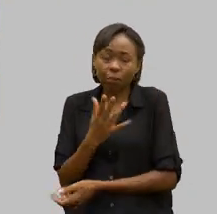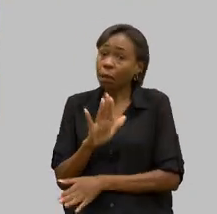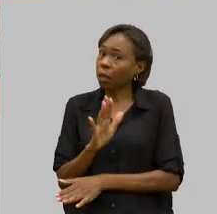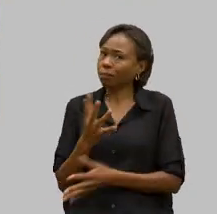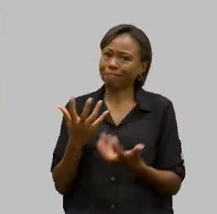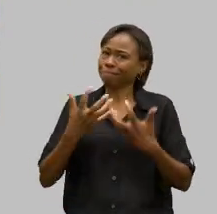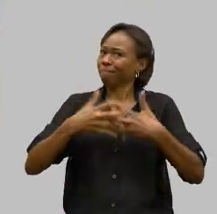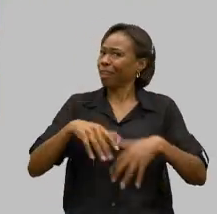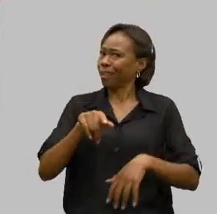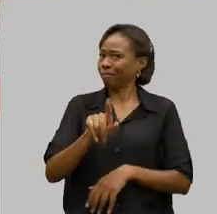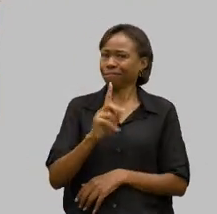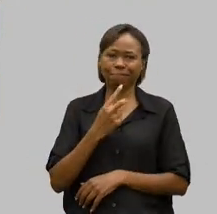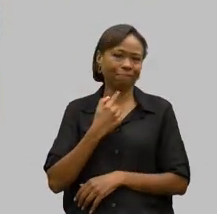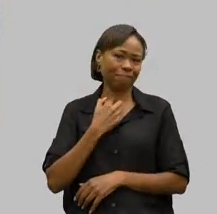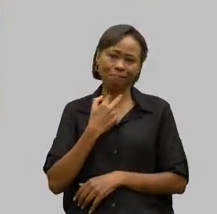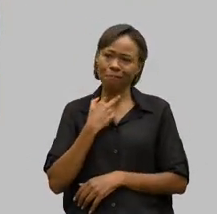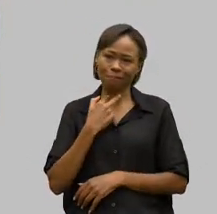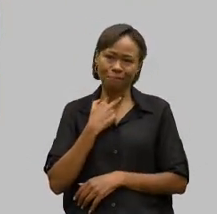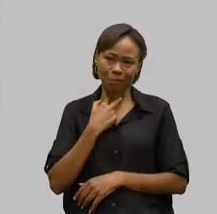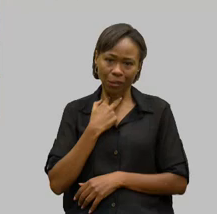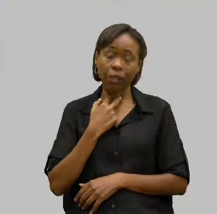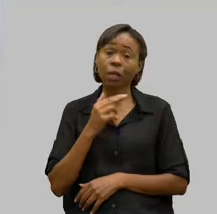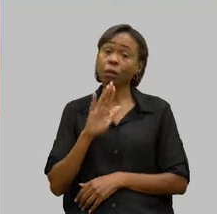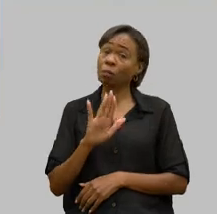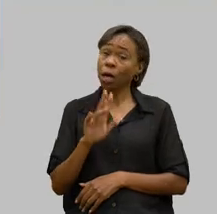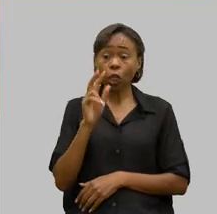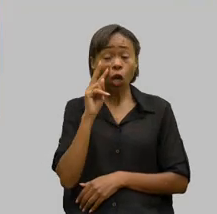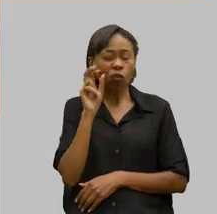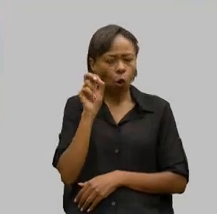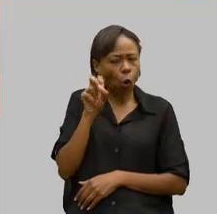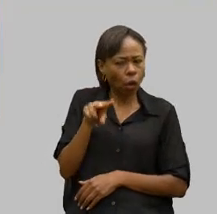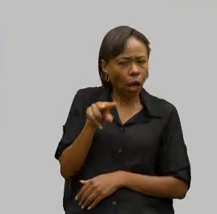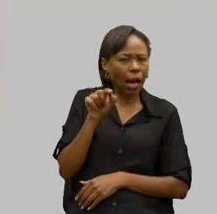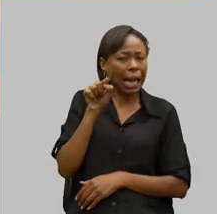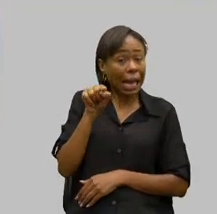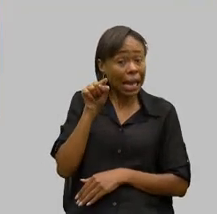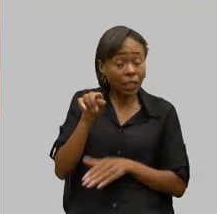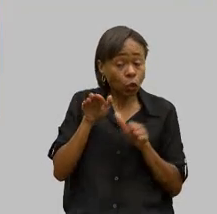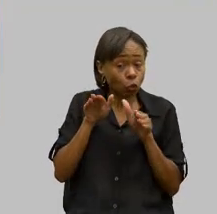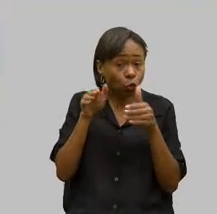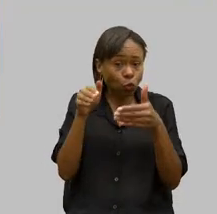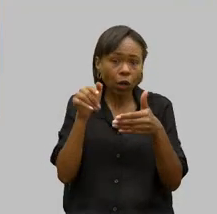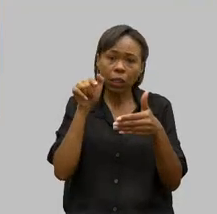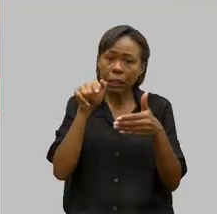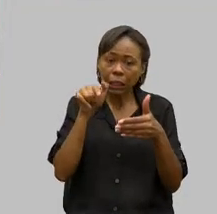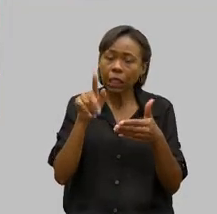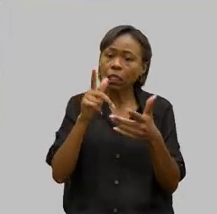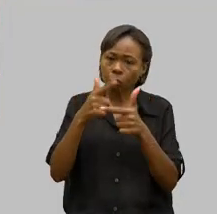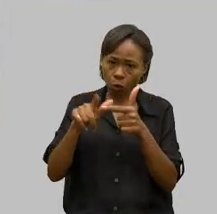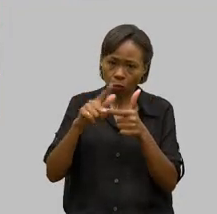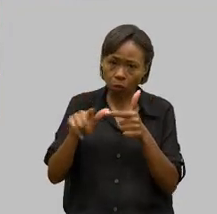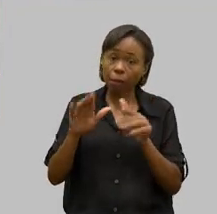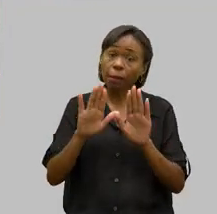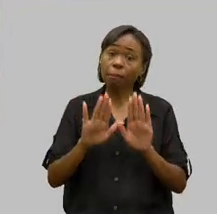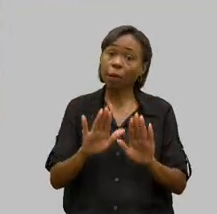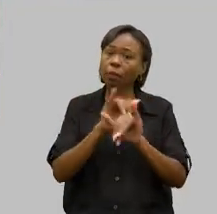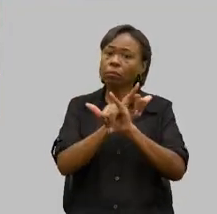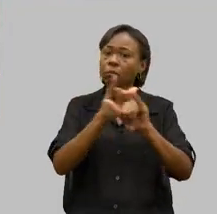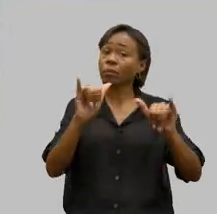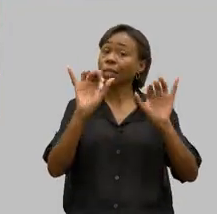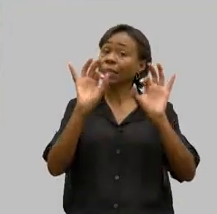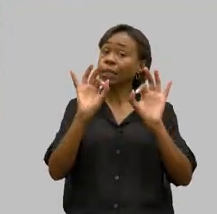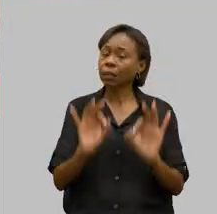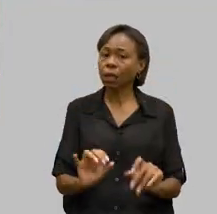olhar essa situação específica, mas eu quero deixar aqui bem claro, bem tranquilo para todo mundo que o direito ao professor de apoio